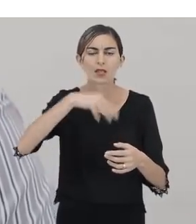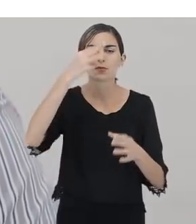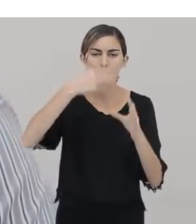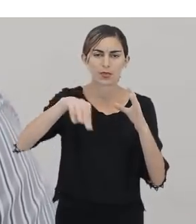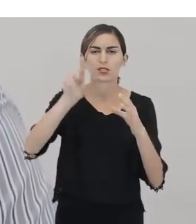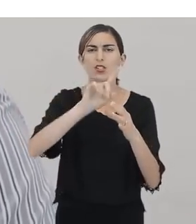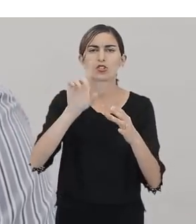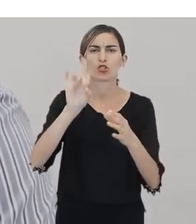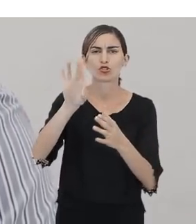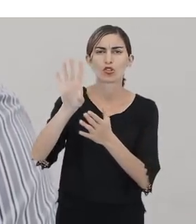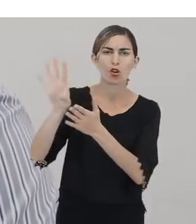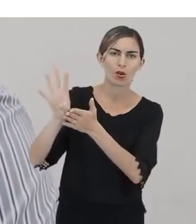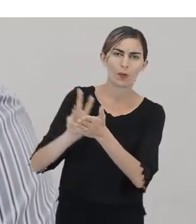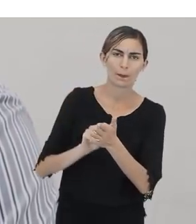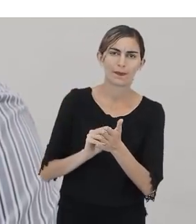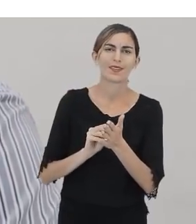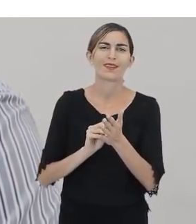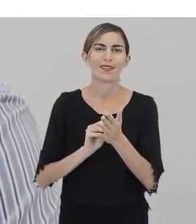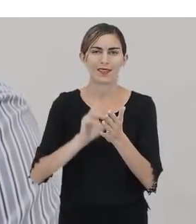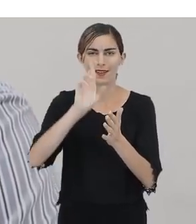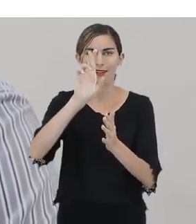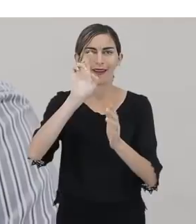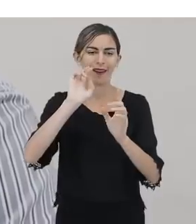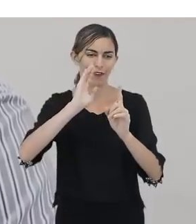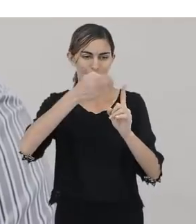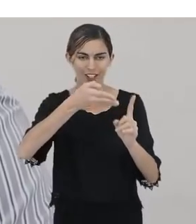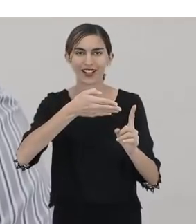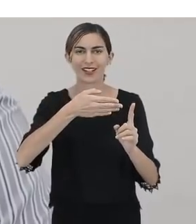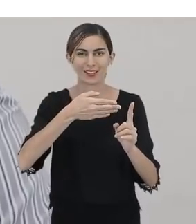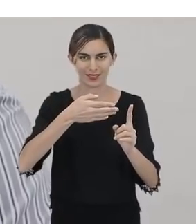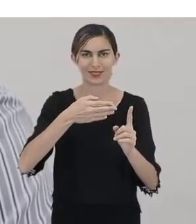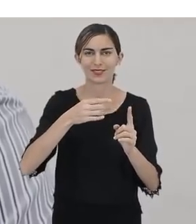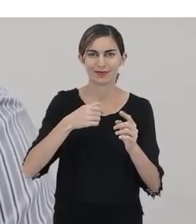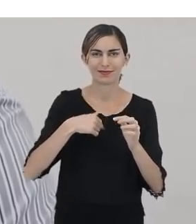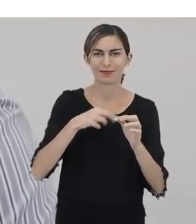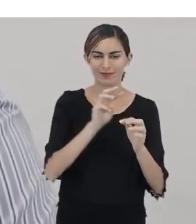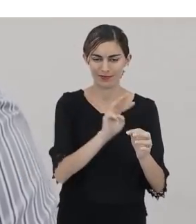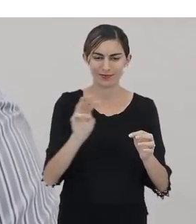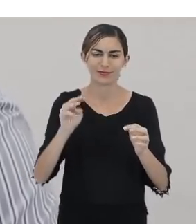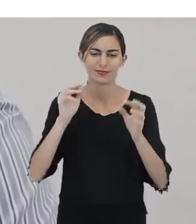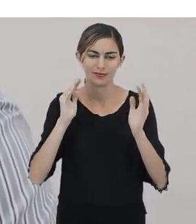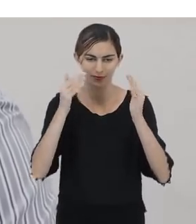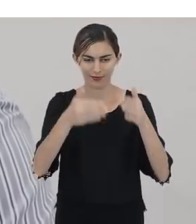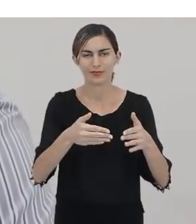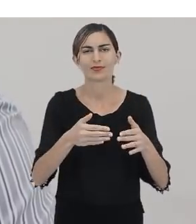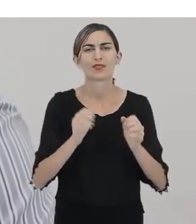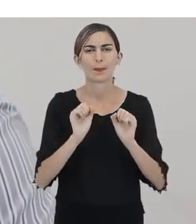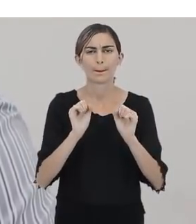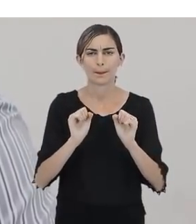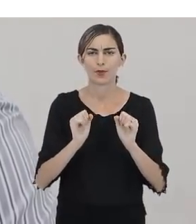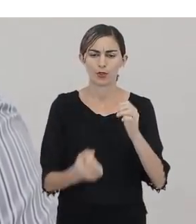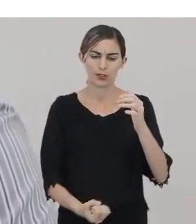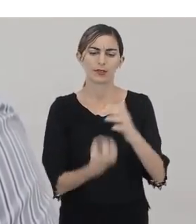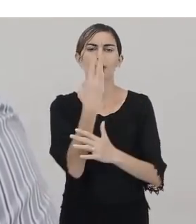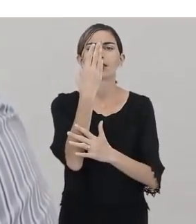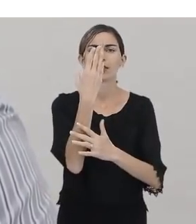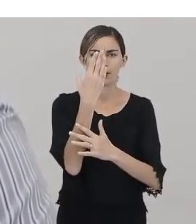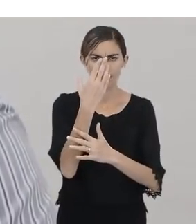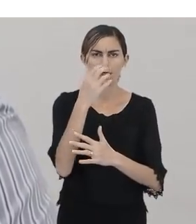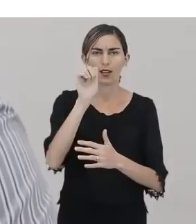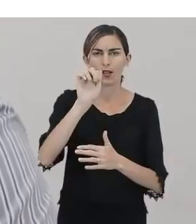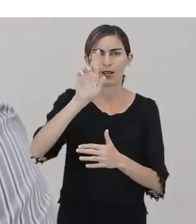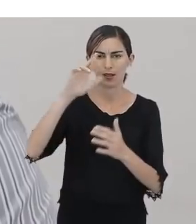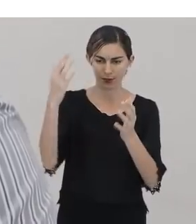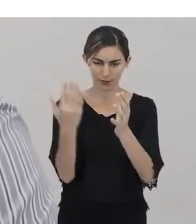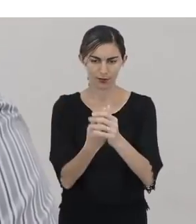usar a mesma referência da mensagem acessando através do arquivo, certo? Então você pode criar esse arquivo aqui,